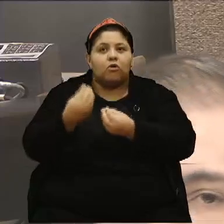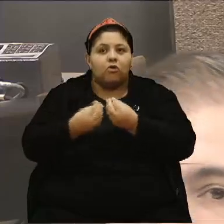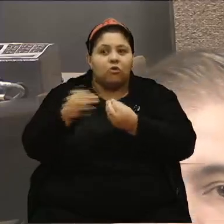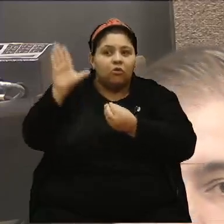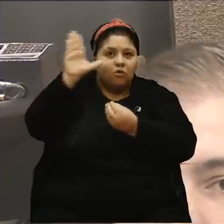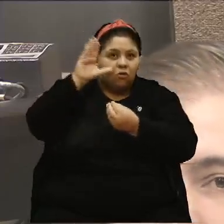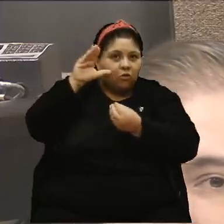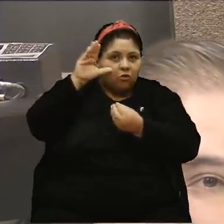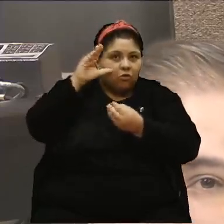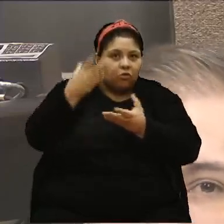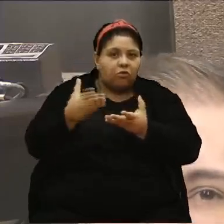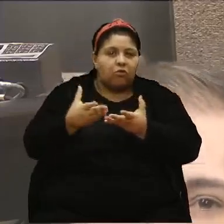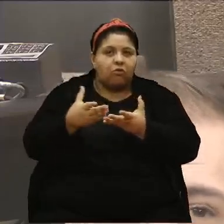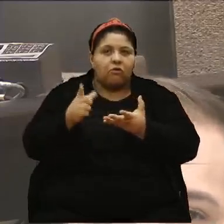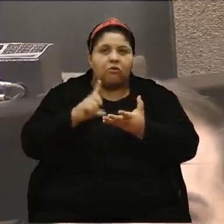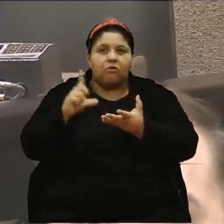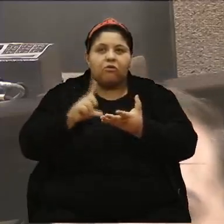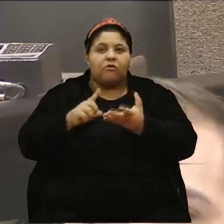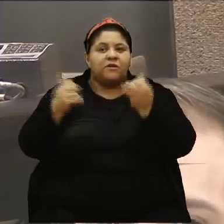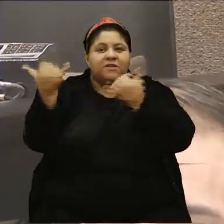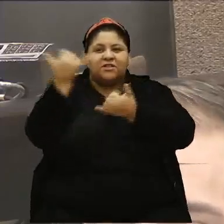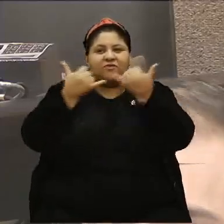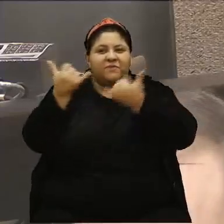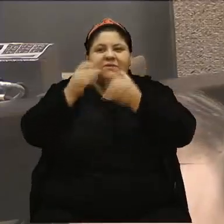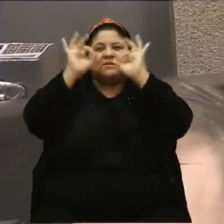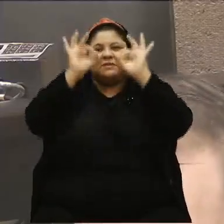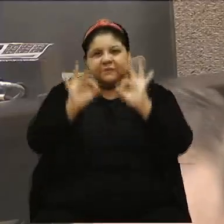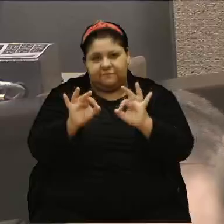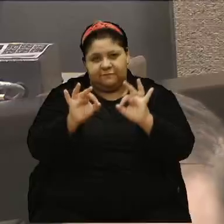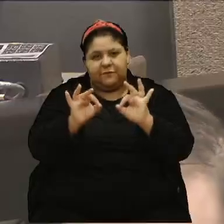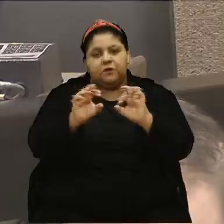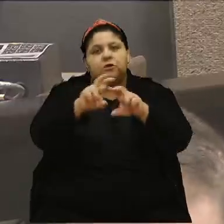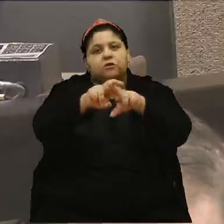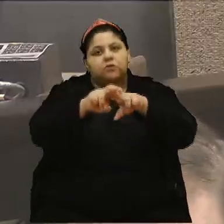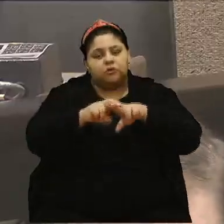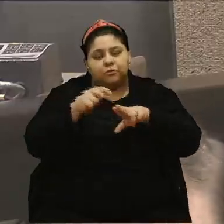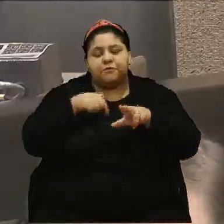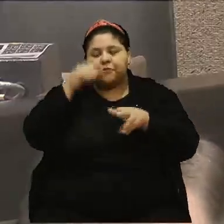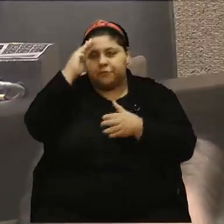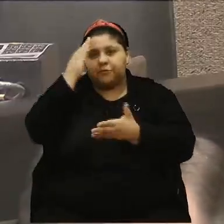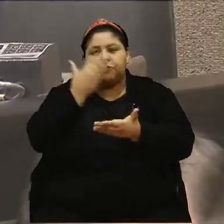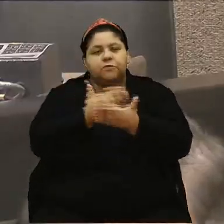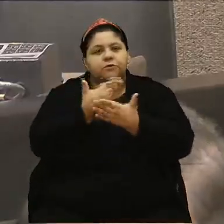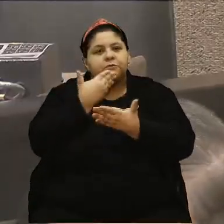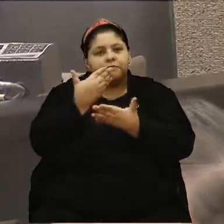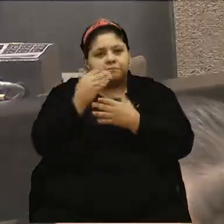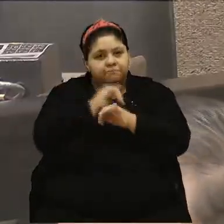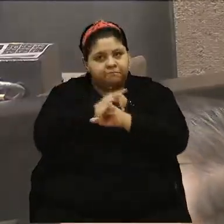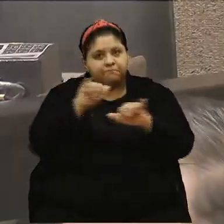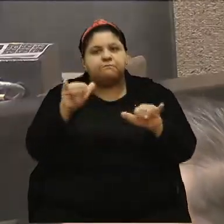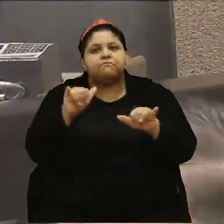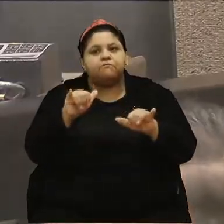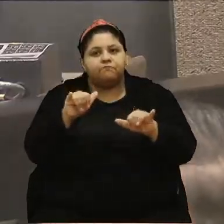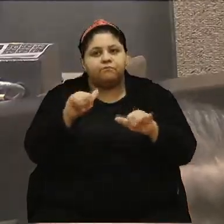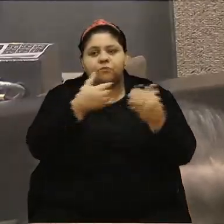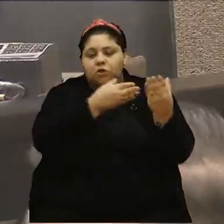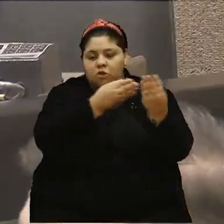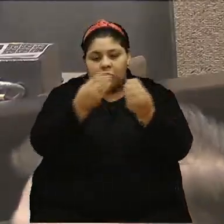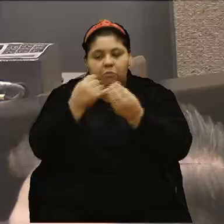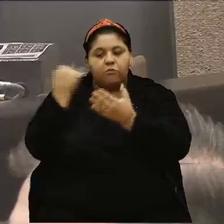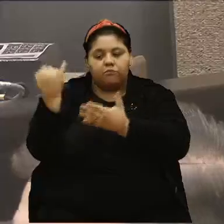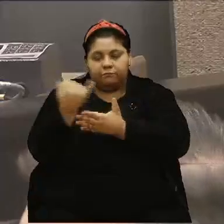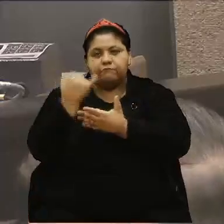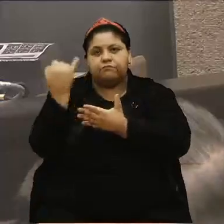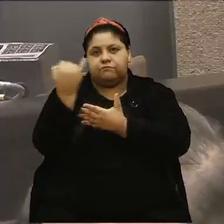essa situação se a gente não tem as informações necessárias? Por isso, eu acredito que esse pedido de informação, ele é muito